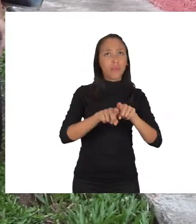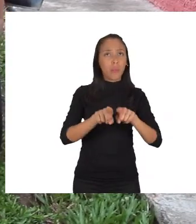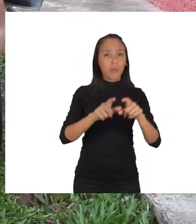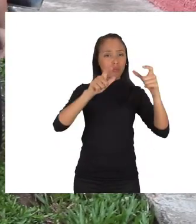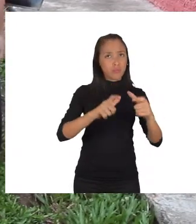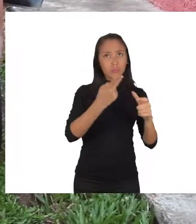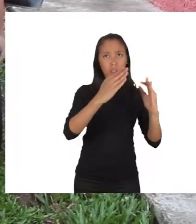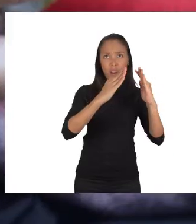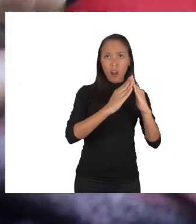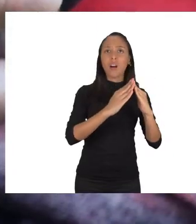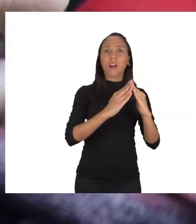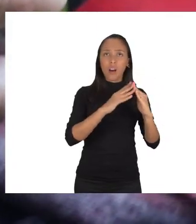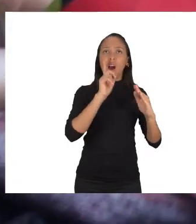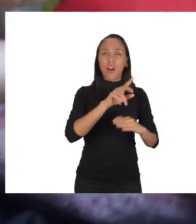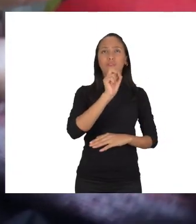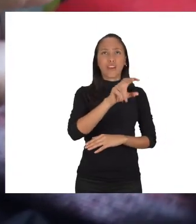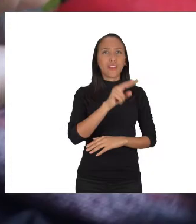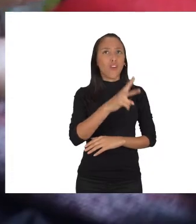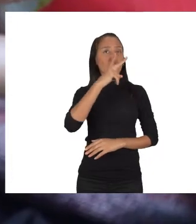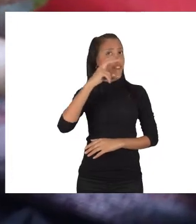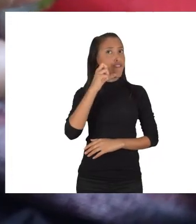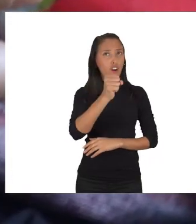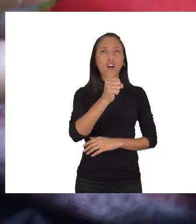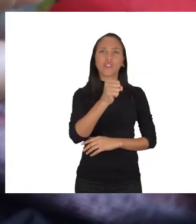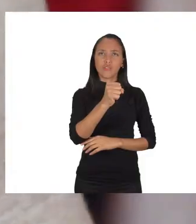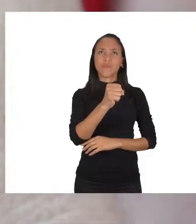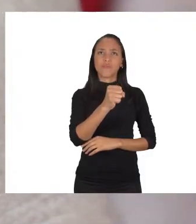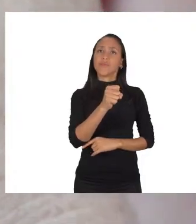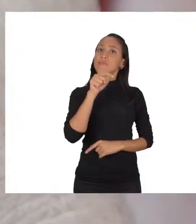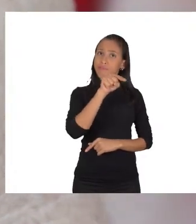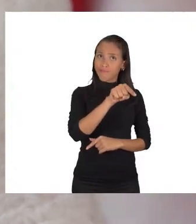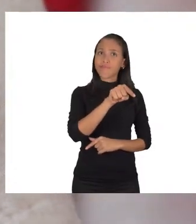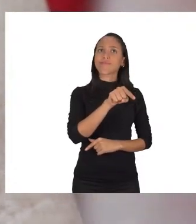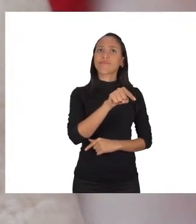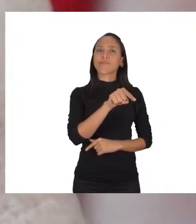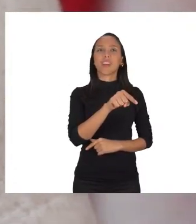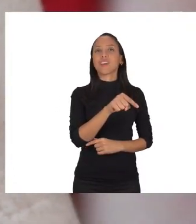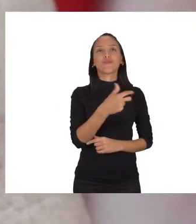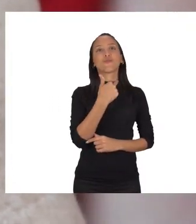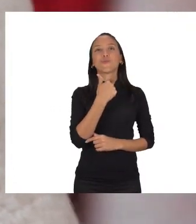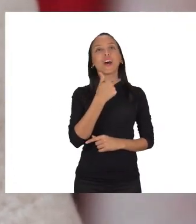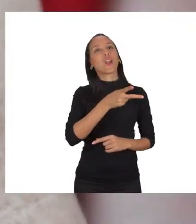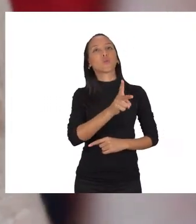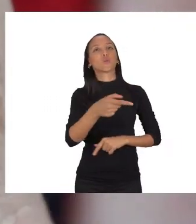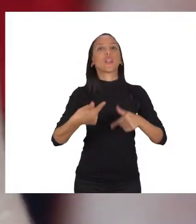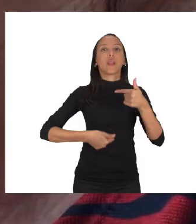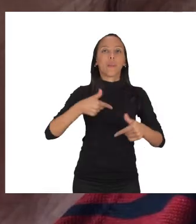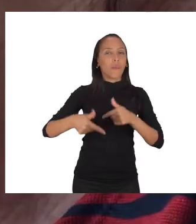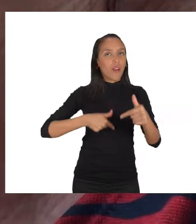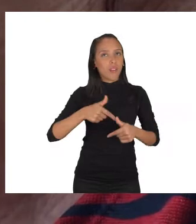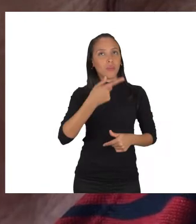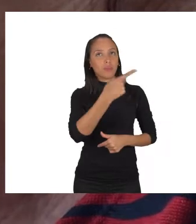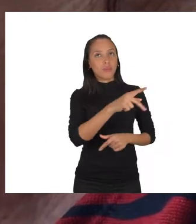de reconhecido potencial neurotóxico. Quadro este que a impossibilita de realizar suas atividades